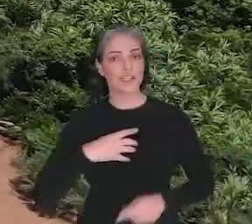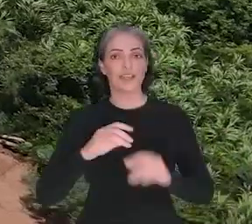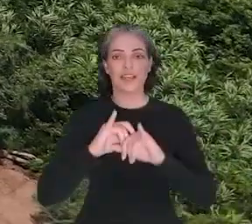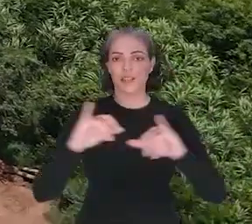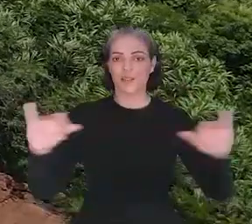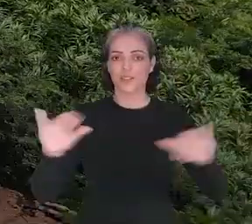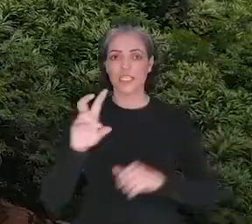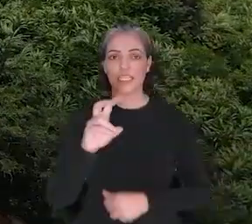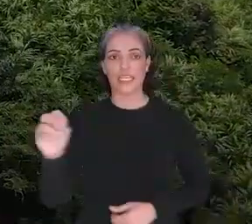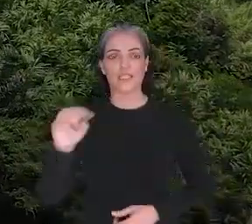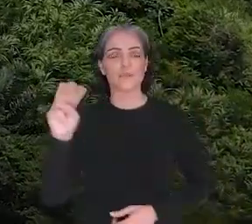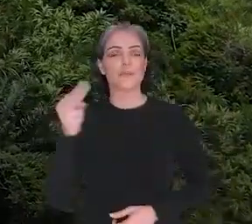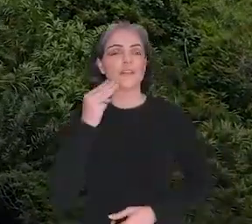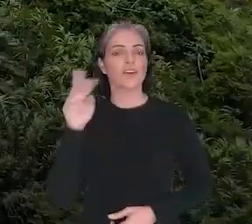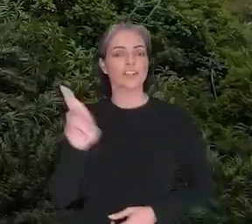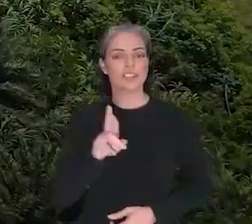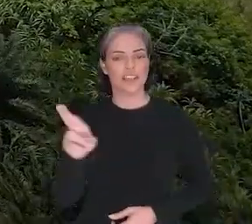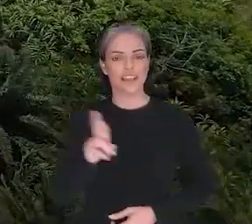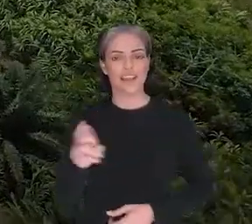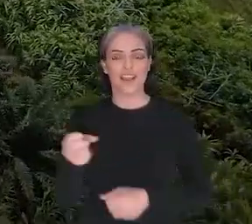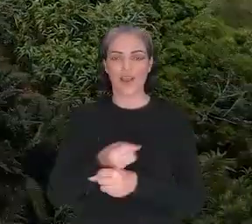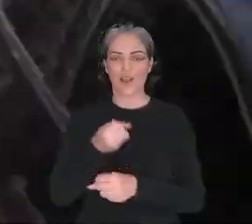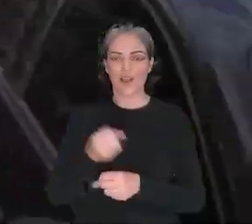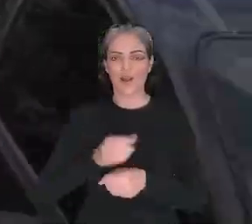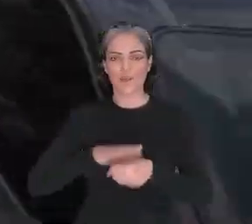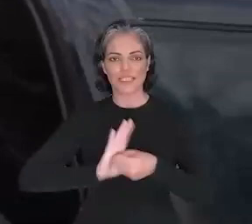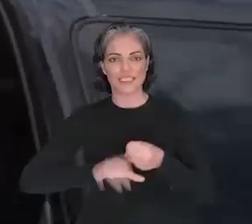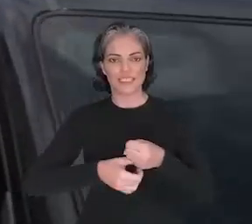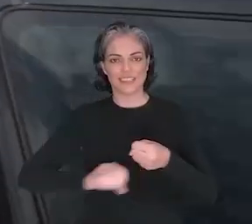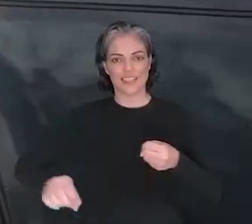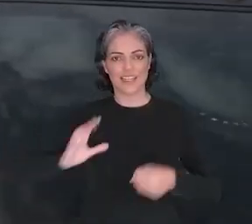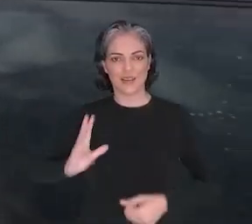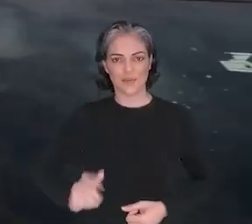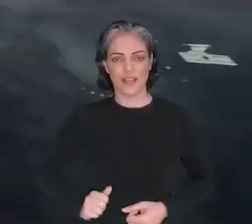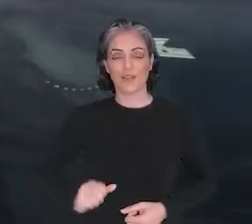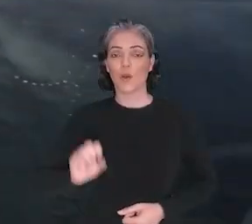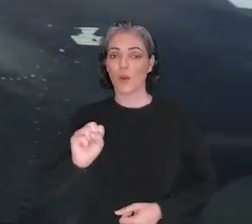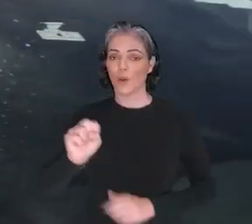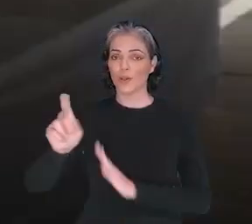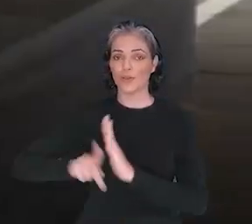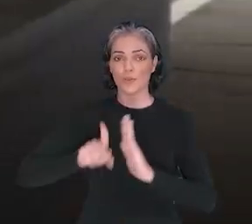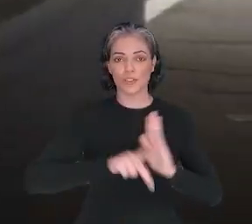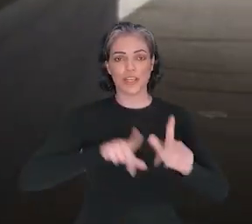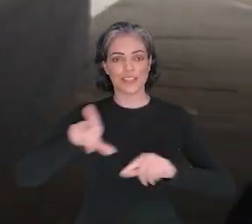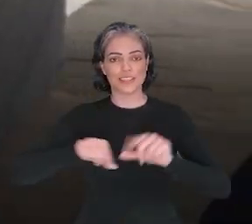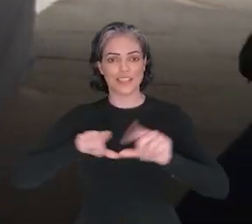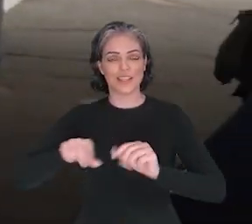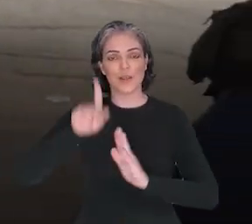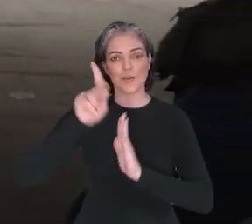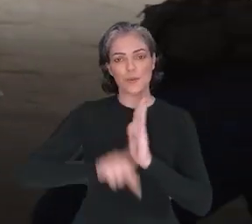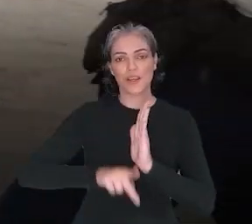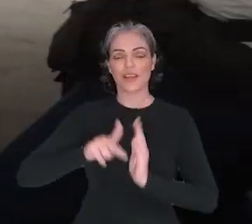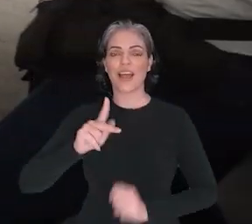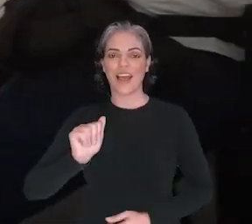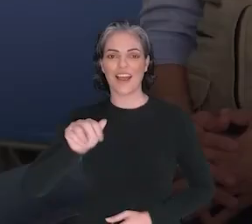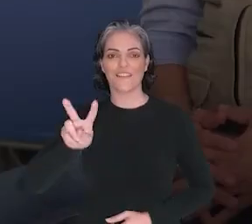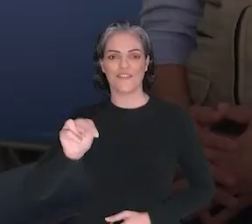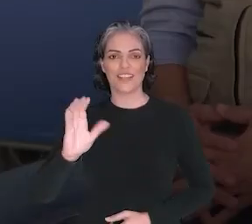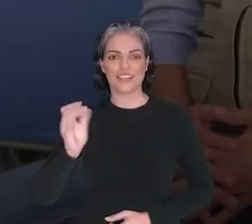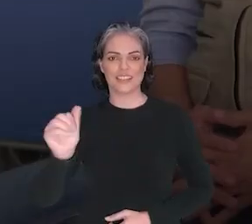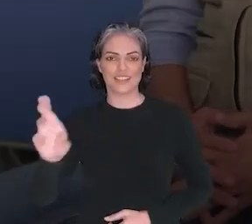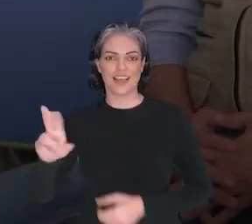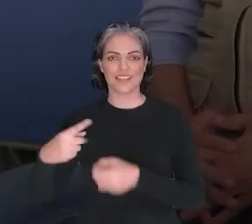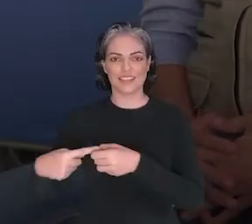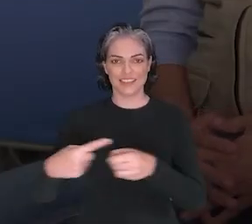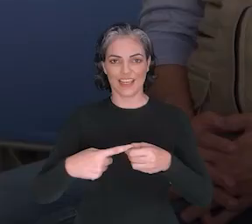Na Bahia, anunciamos 500 milhões de reais para obras de saneamento. Foram 8 projetos selecionados pelo programa